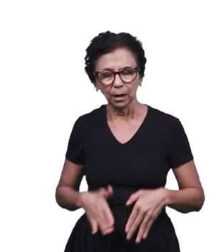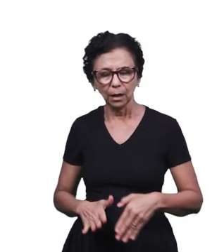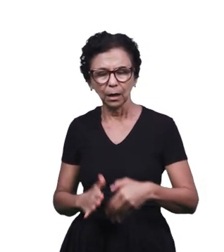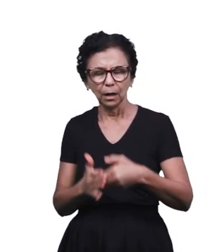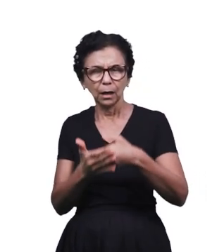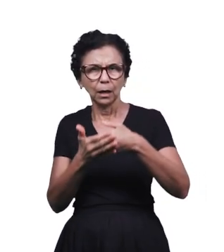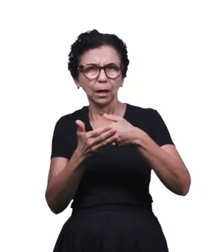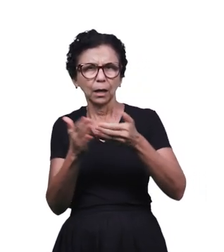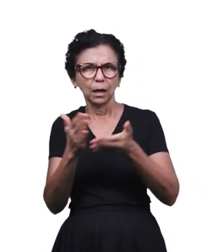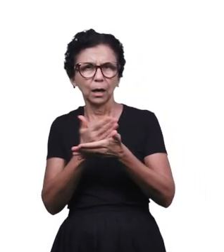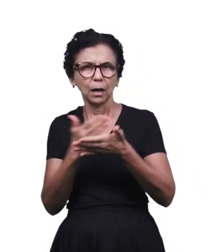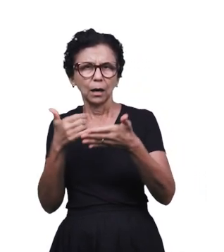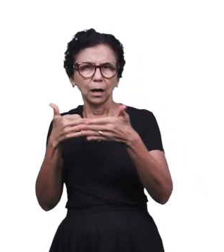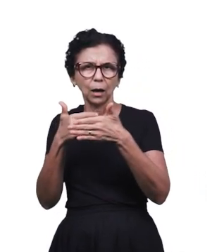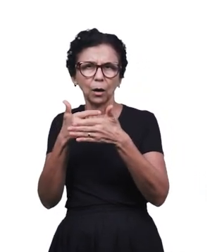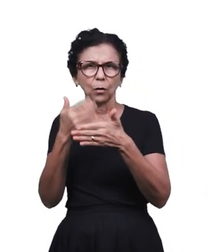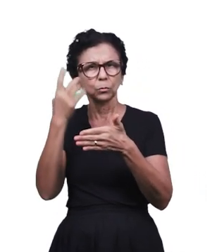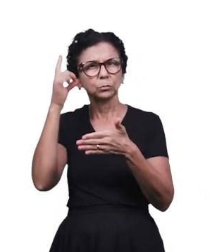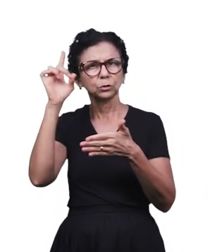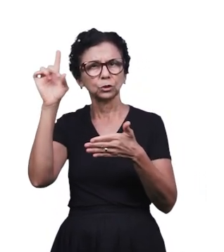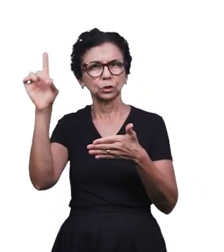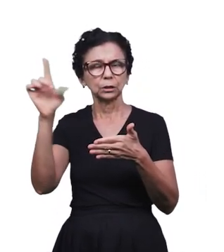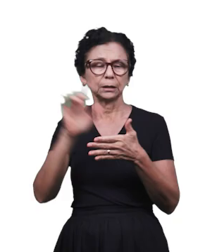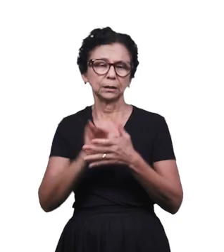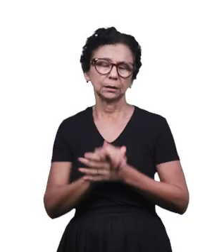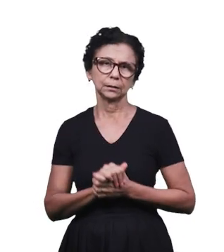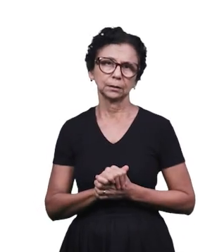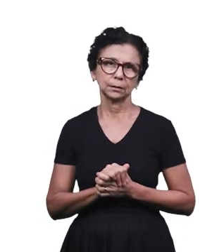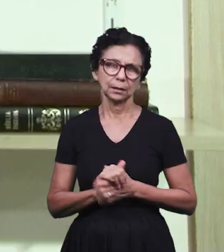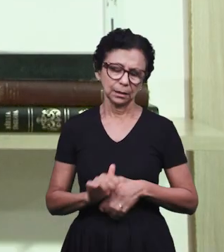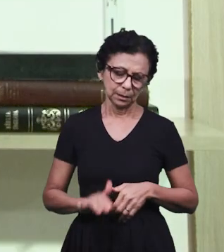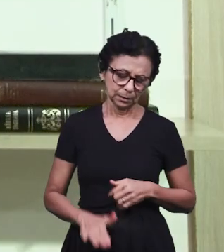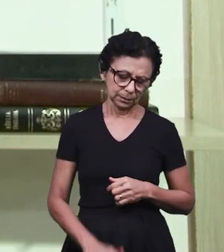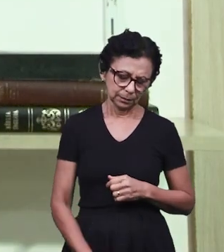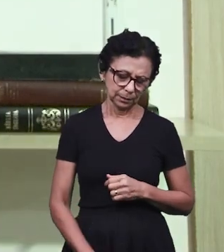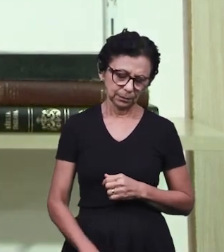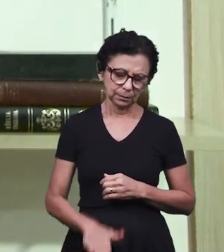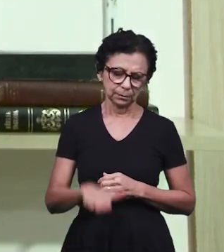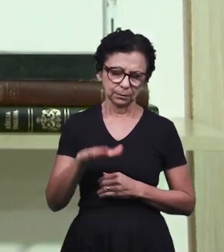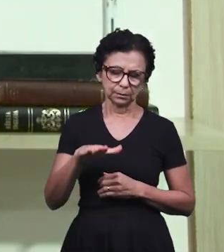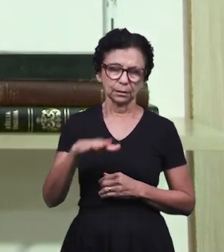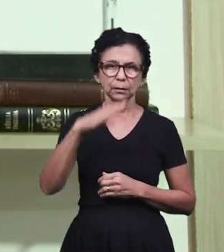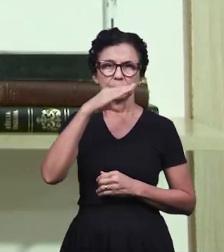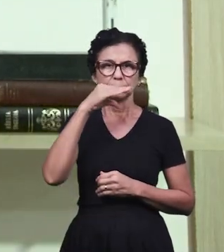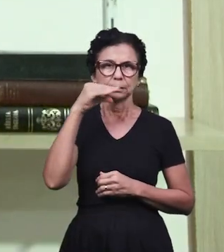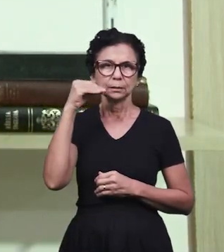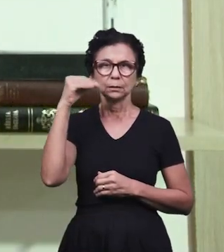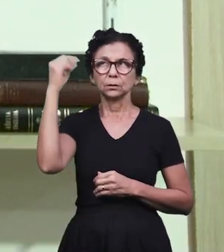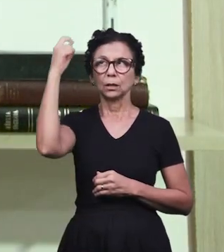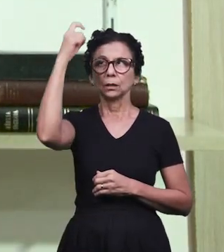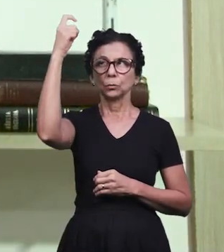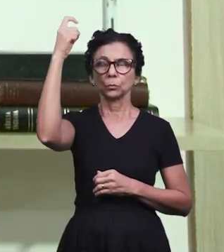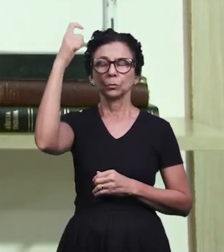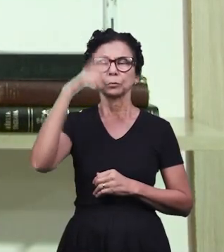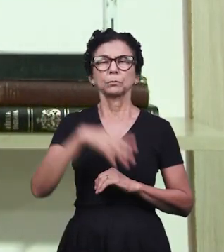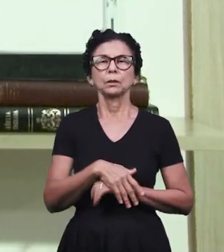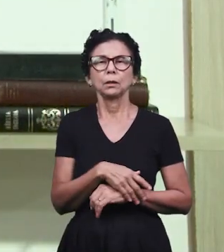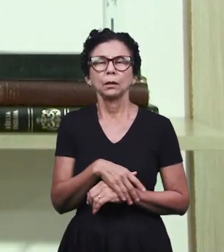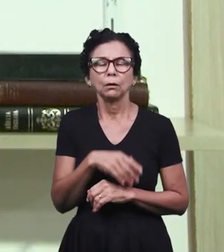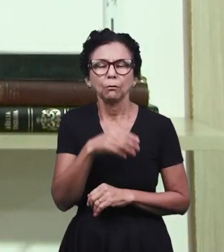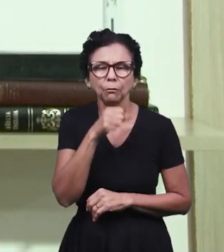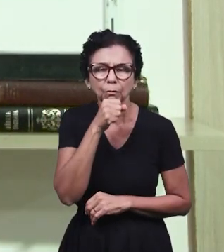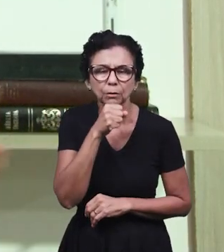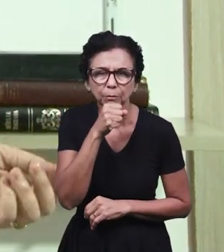infância, adolescência, juventude, vida adulta e envelhecimento, com as suas particularidades. Como